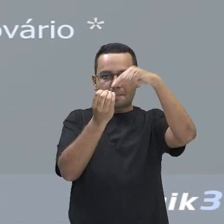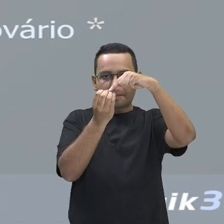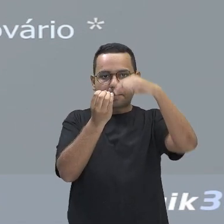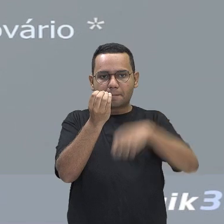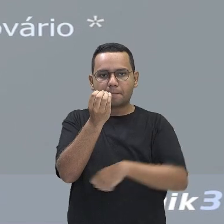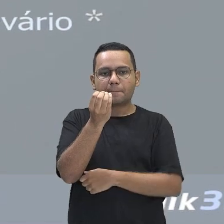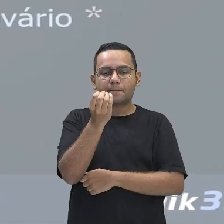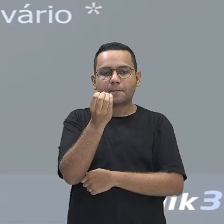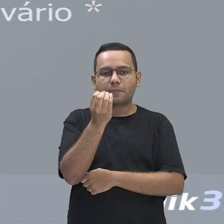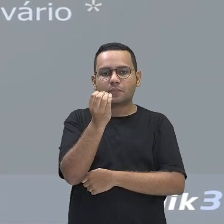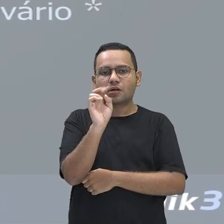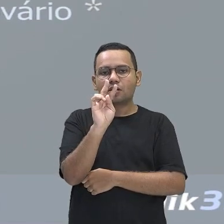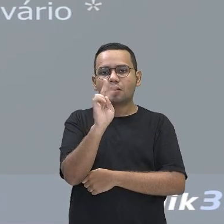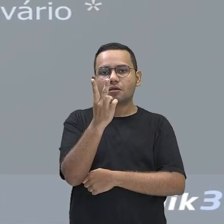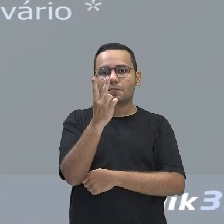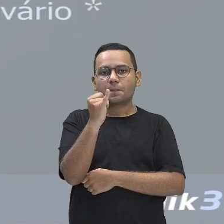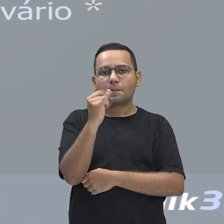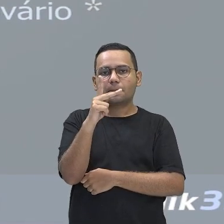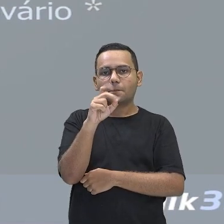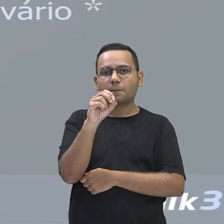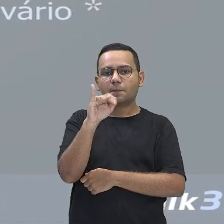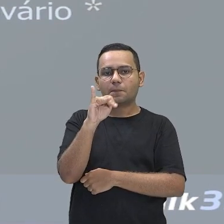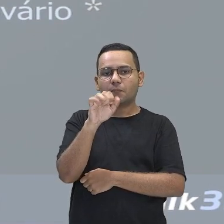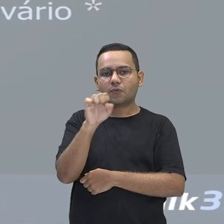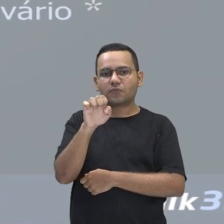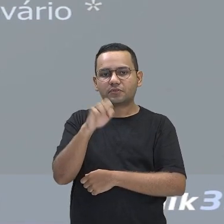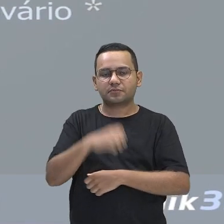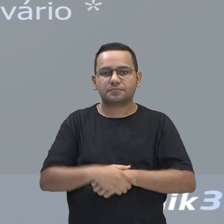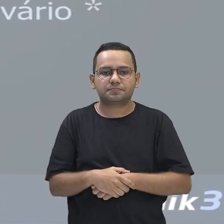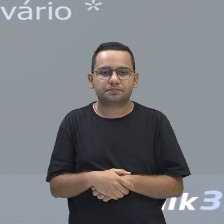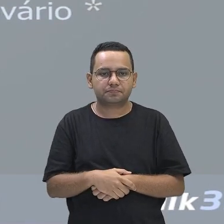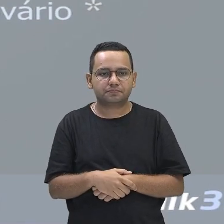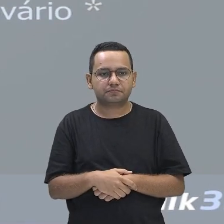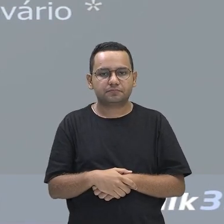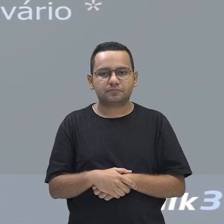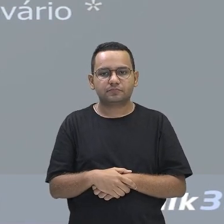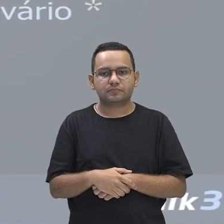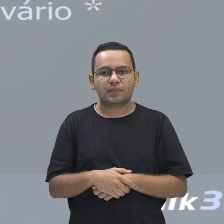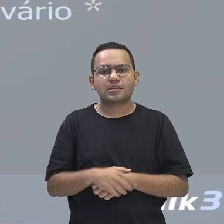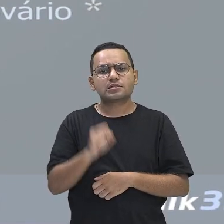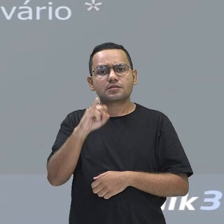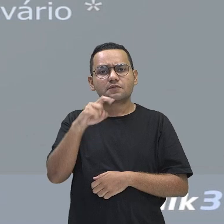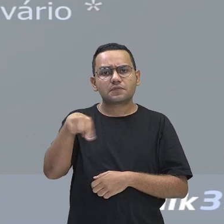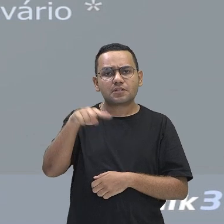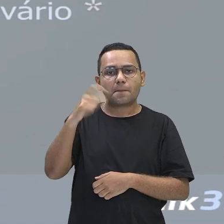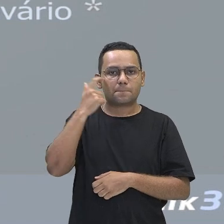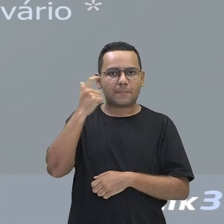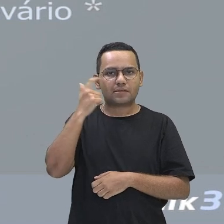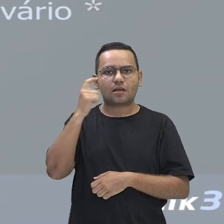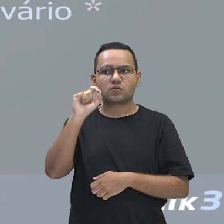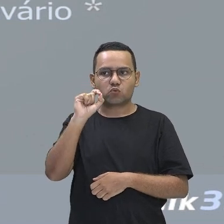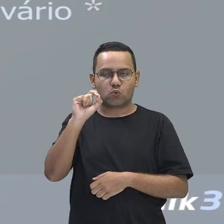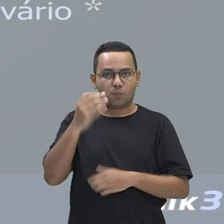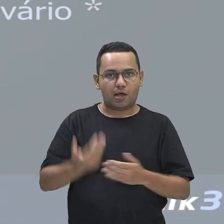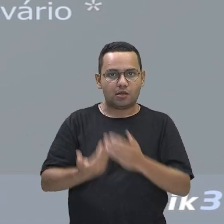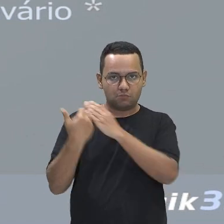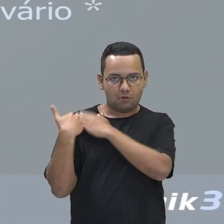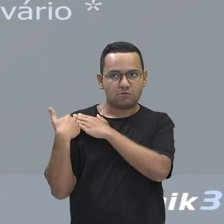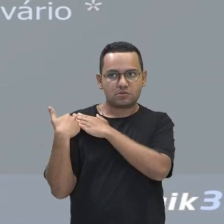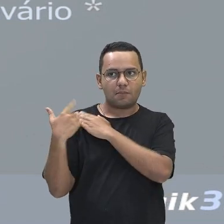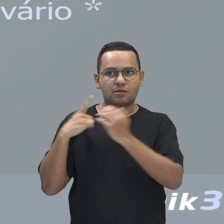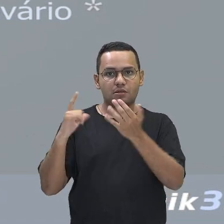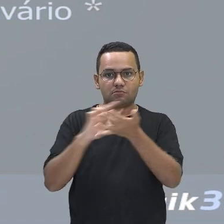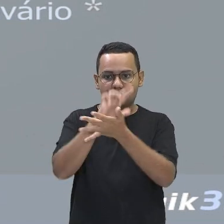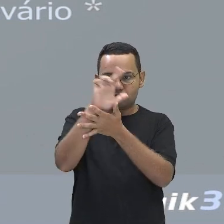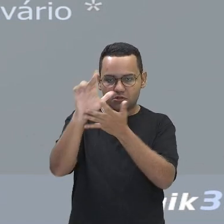cérebro, está localizada a glândula mestra. Toda vez que você pensar na glândula que executa diferentes funções,